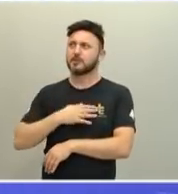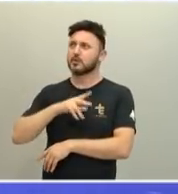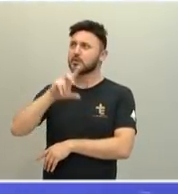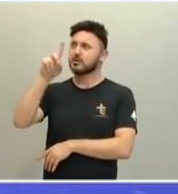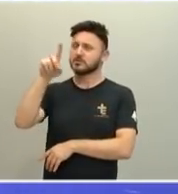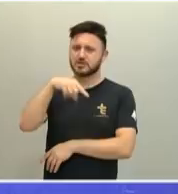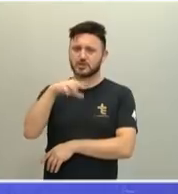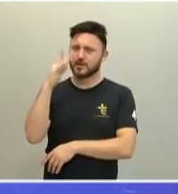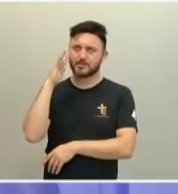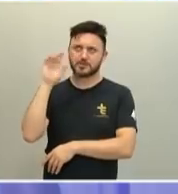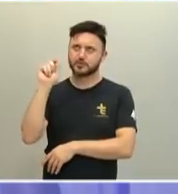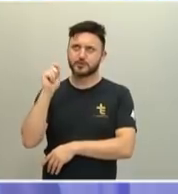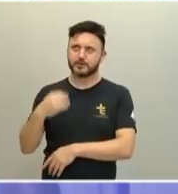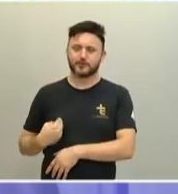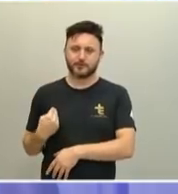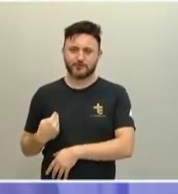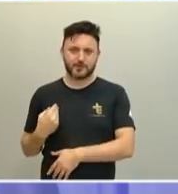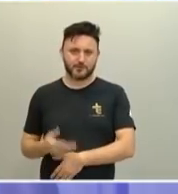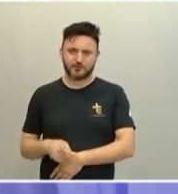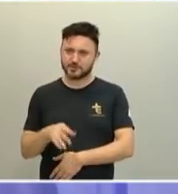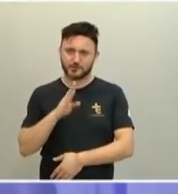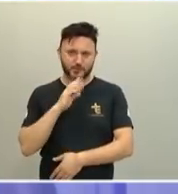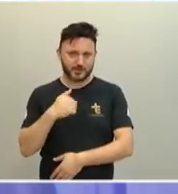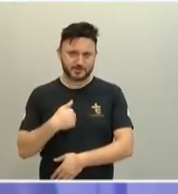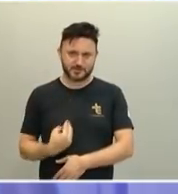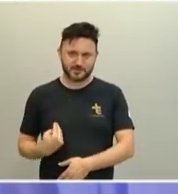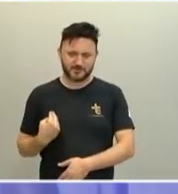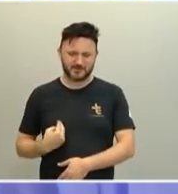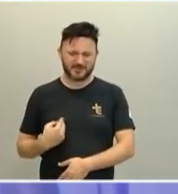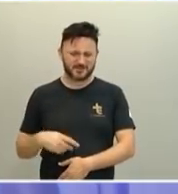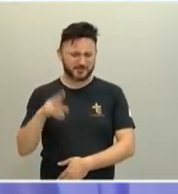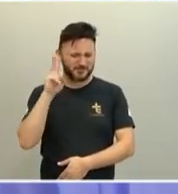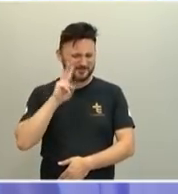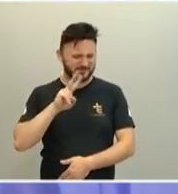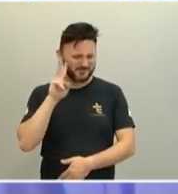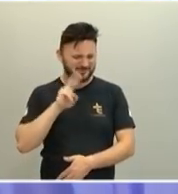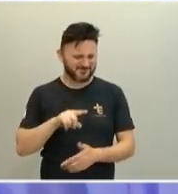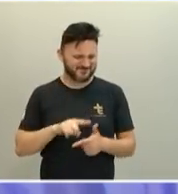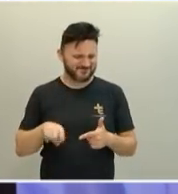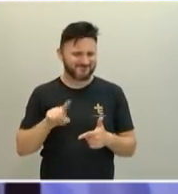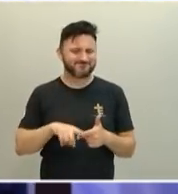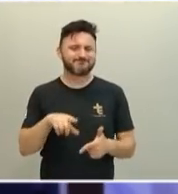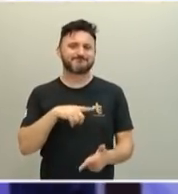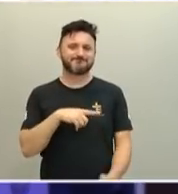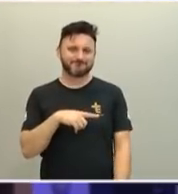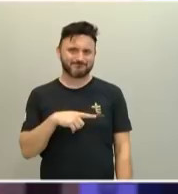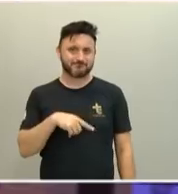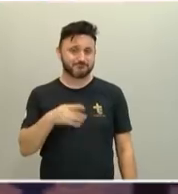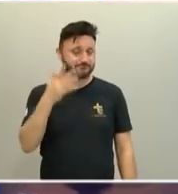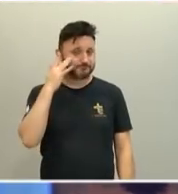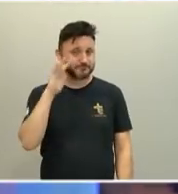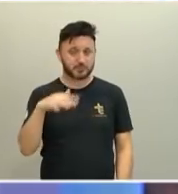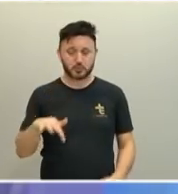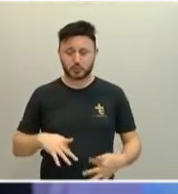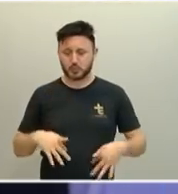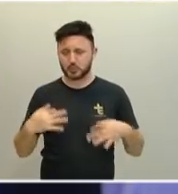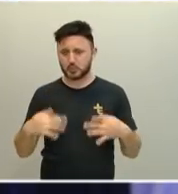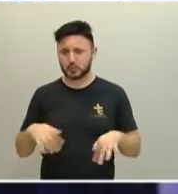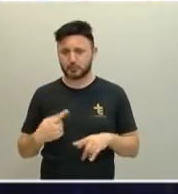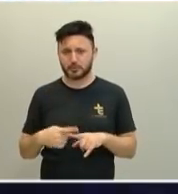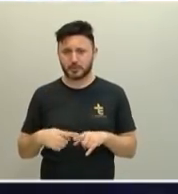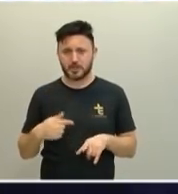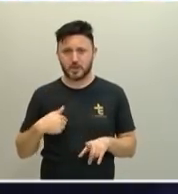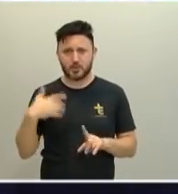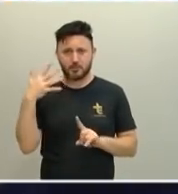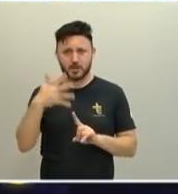imagina o que eu estou passando, Rodrigo. Você não conhece o tamanho do meu problema, Rodrigão. Você não sabe o tamanho da minha dor. Para estar pregando aqui, eu